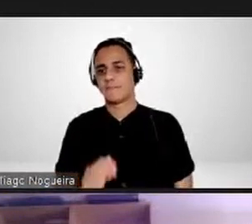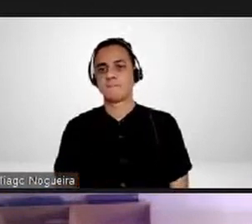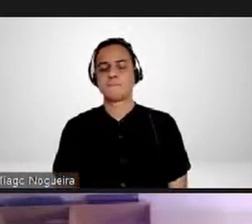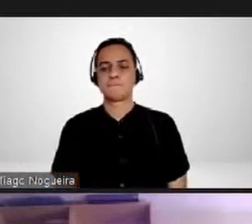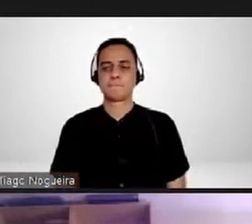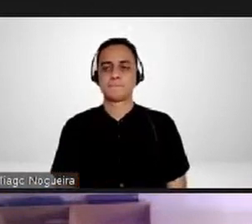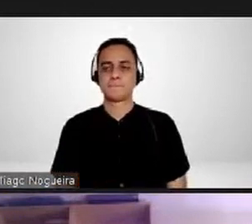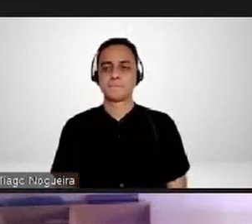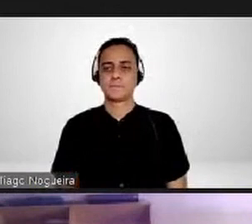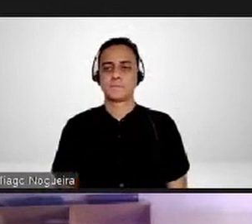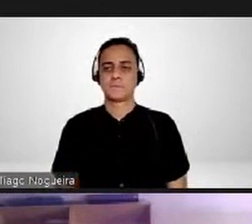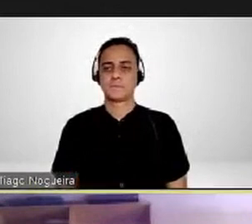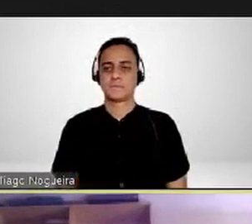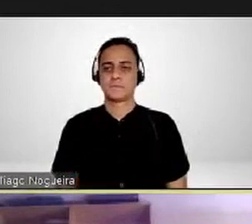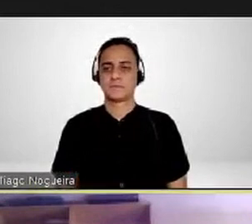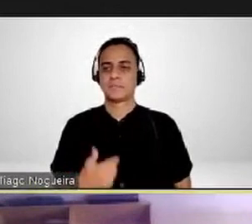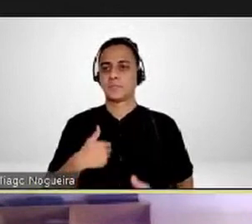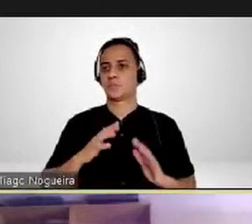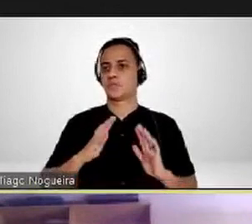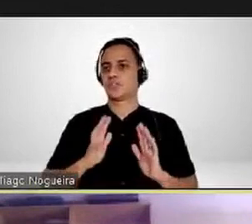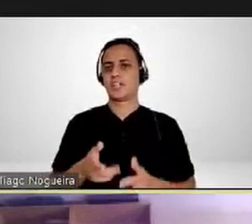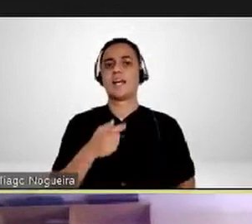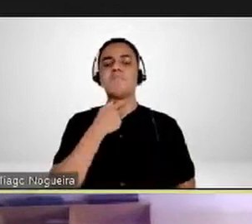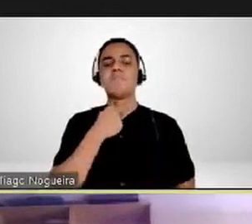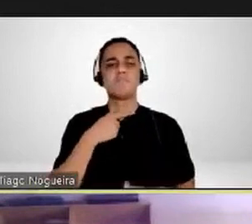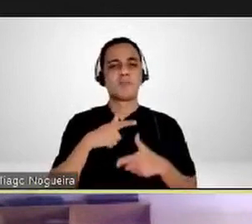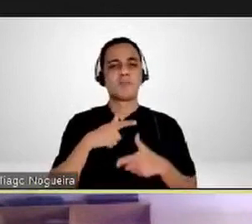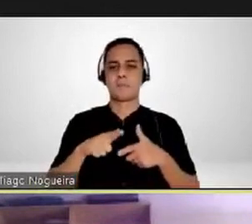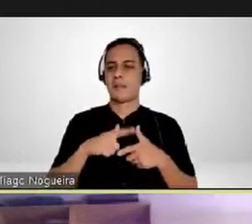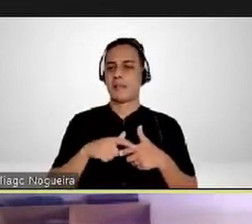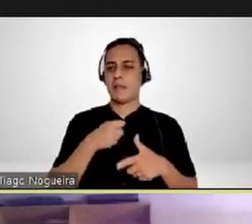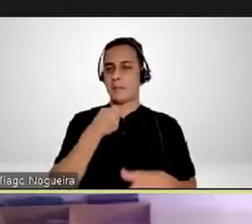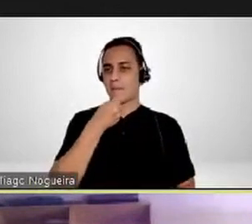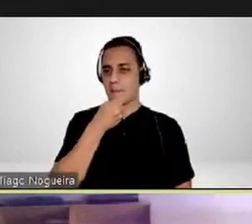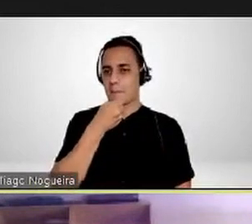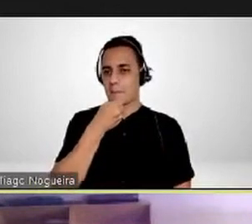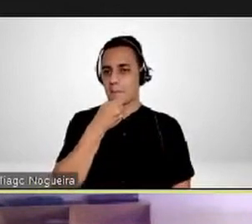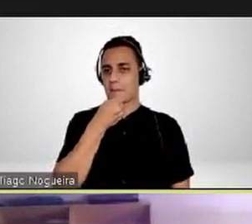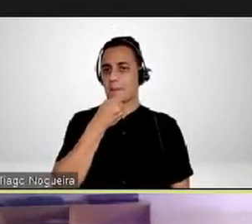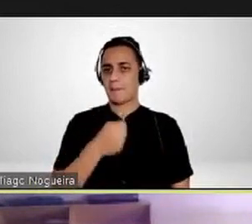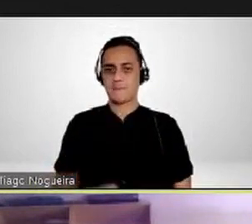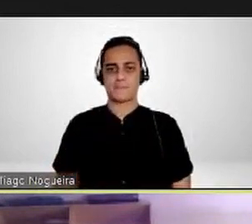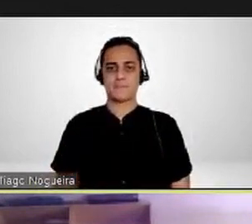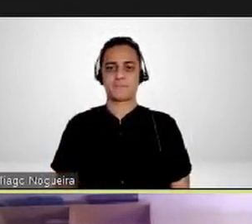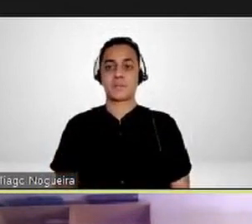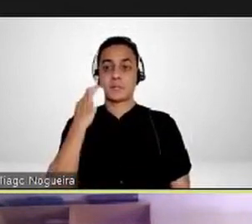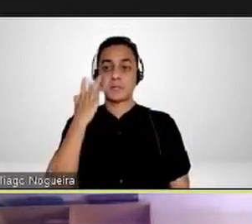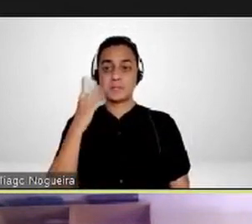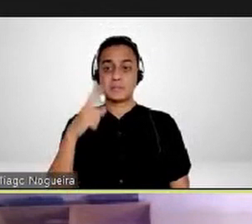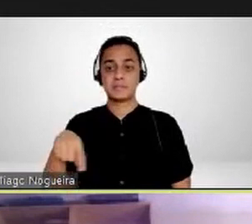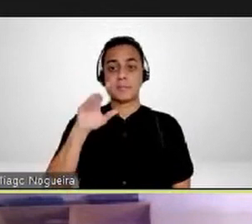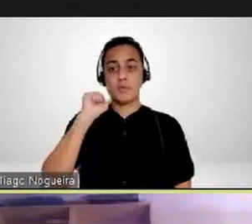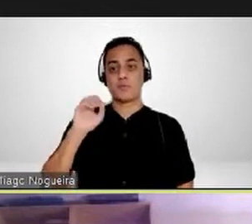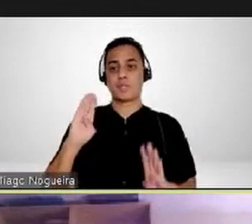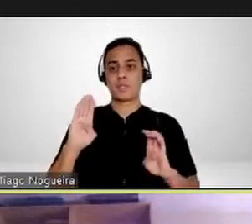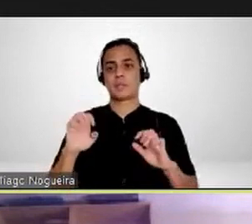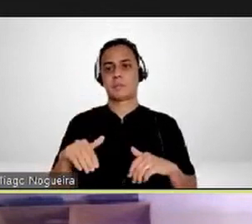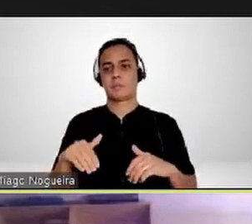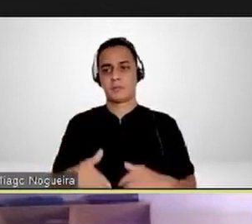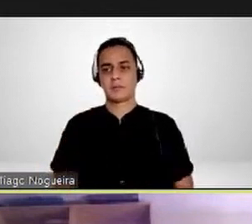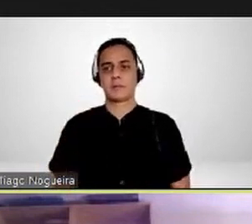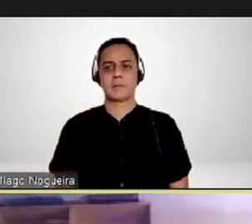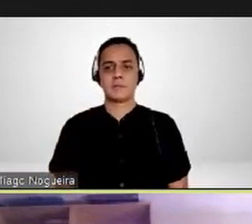gente precisa... Eu já estou rouca aqui, né? E não sei se estão me ouvindo direito.